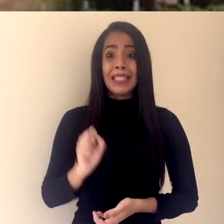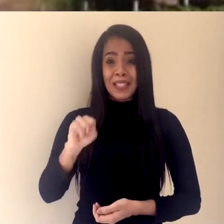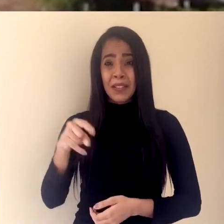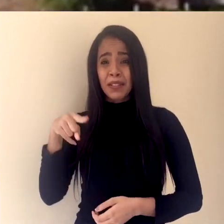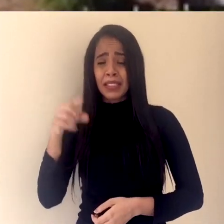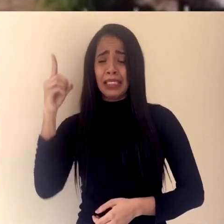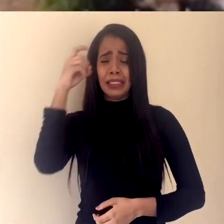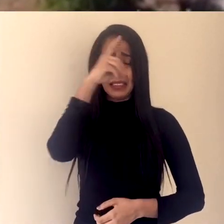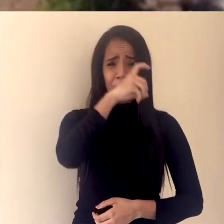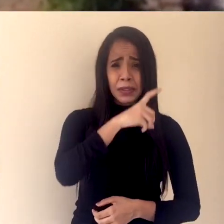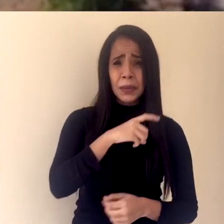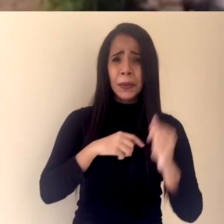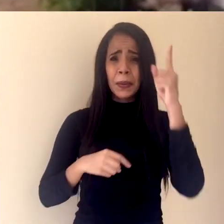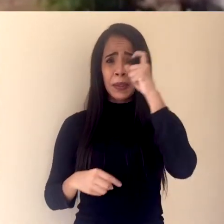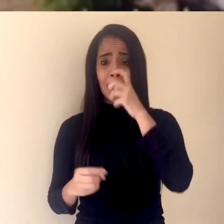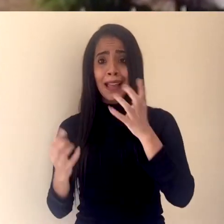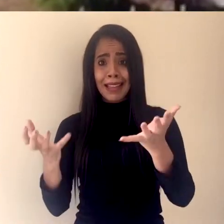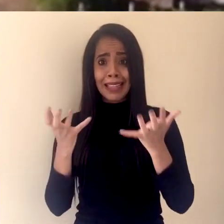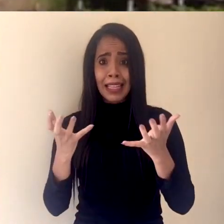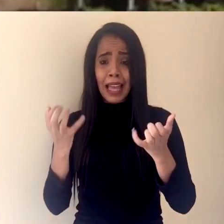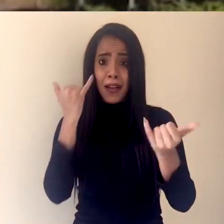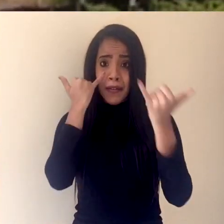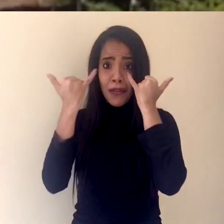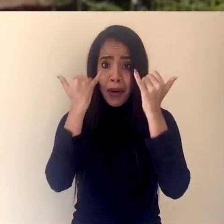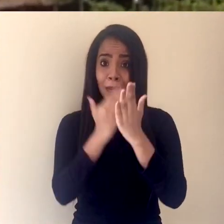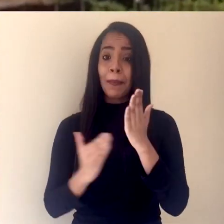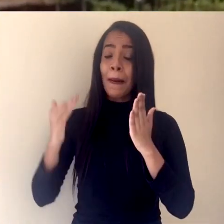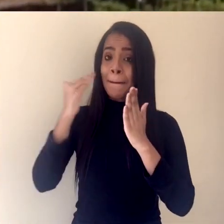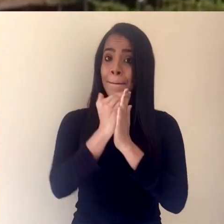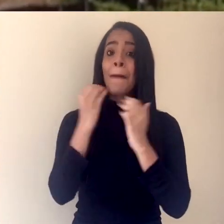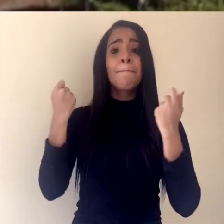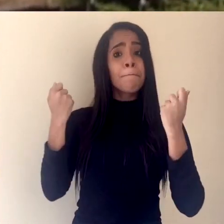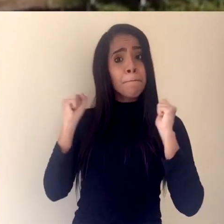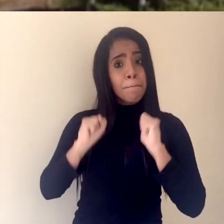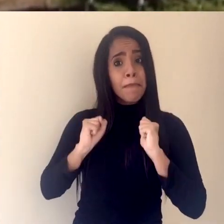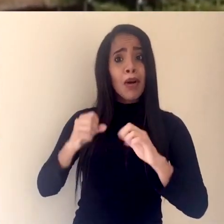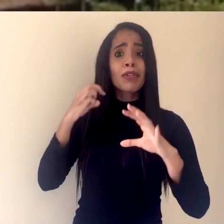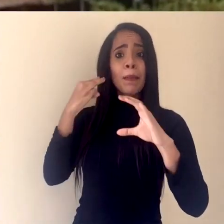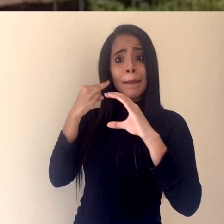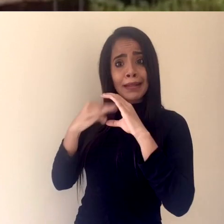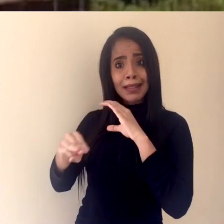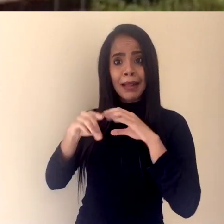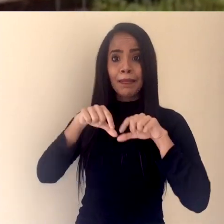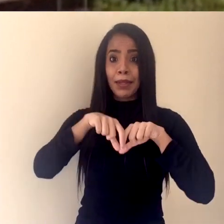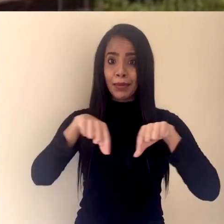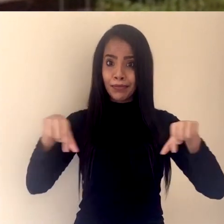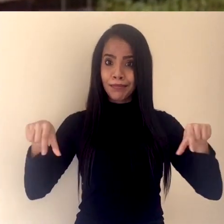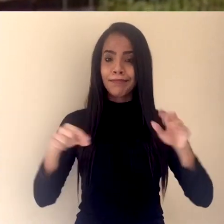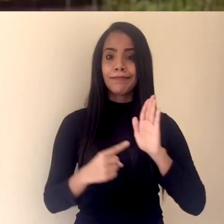mais dificuldade ou quiser mais informações, você pode mandar um e-mail para